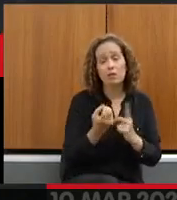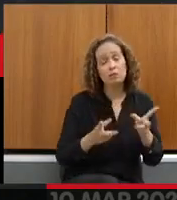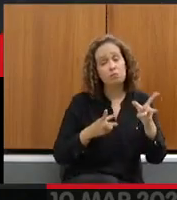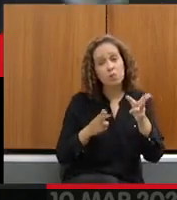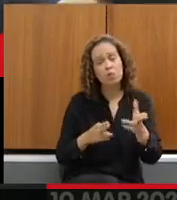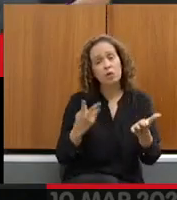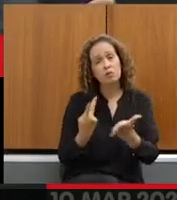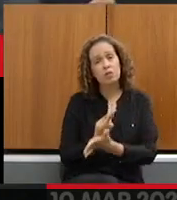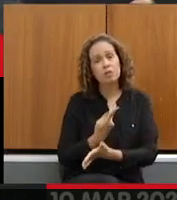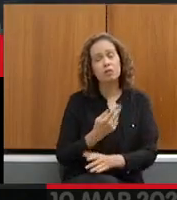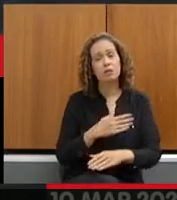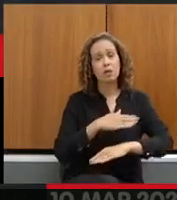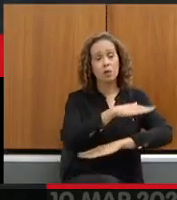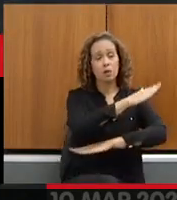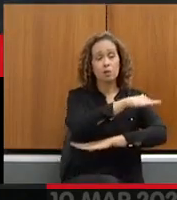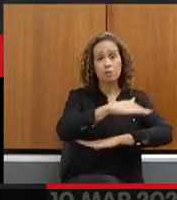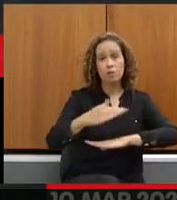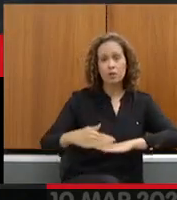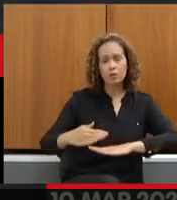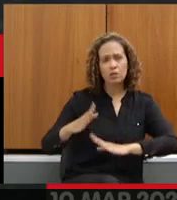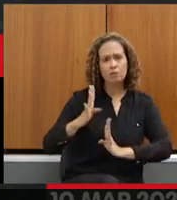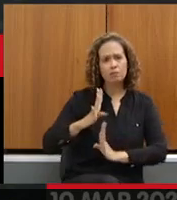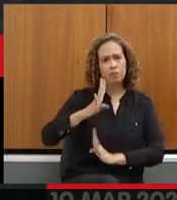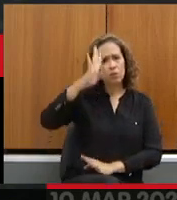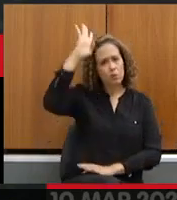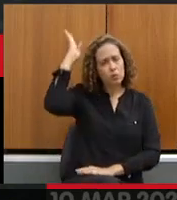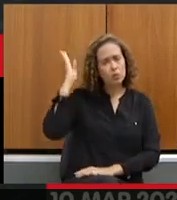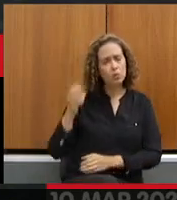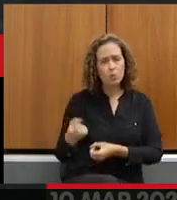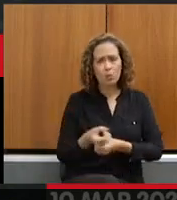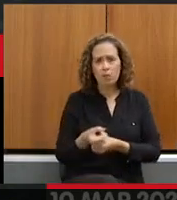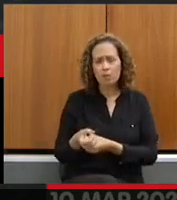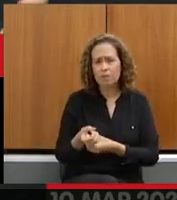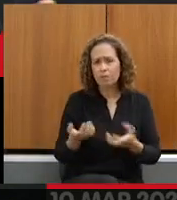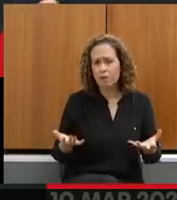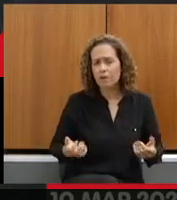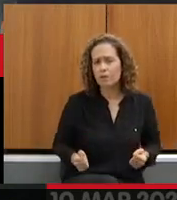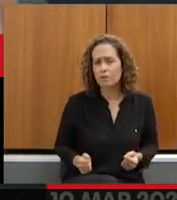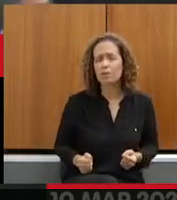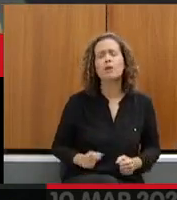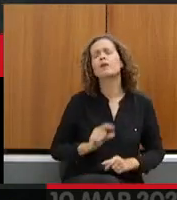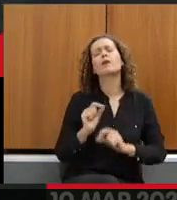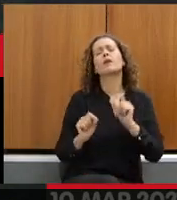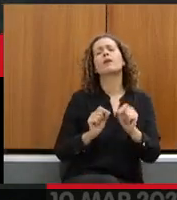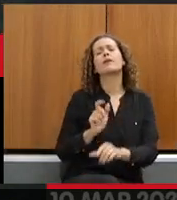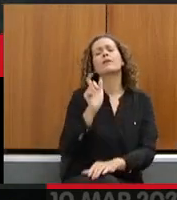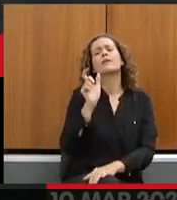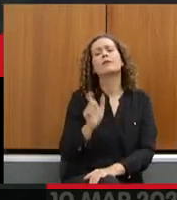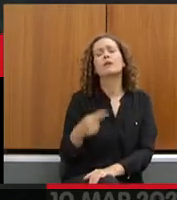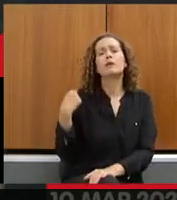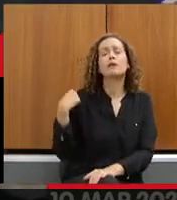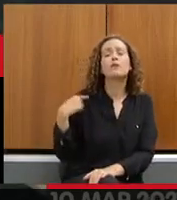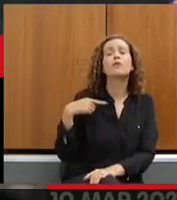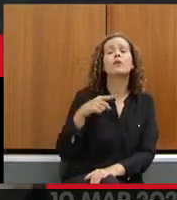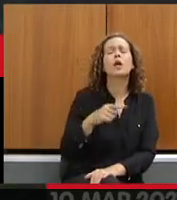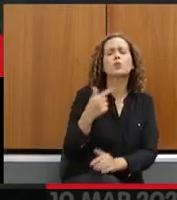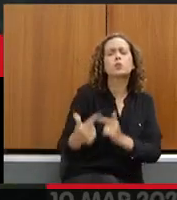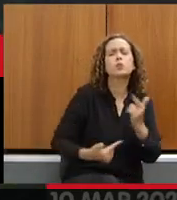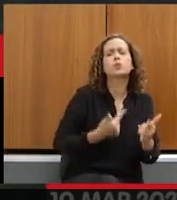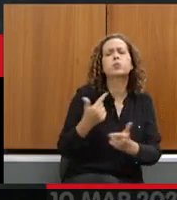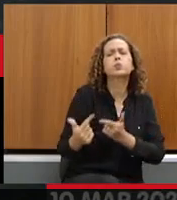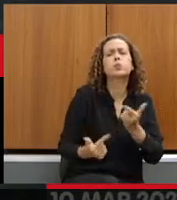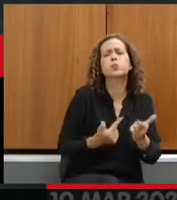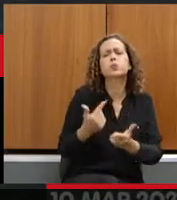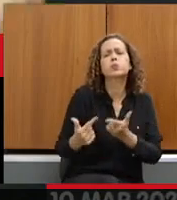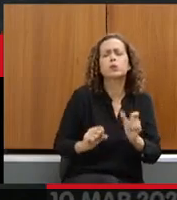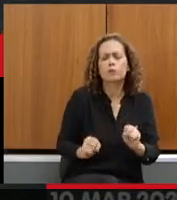Bombeiros aqui em Brumadinho não é preciso dizer isso quem é que foi lá pegar o o touro com